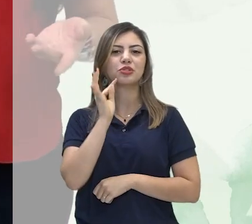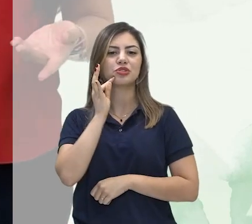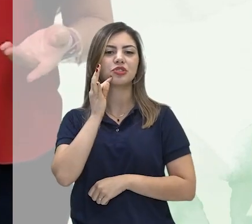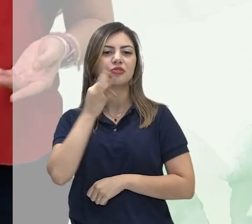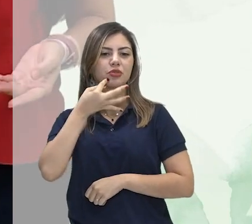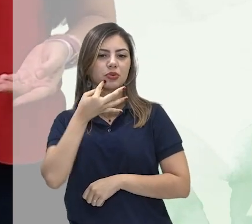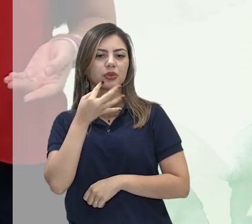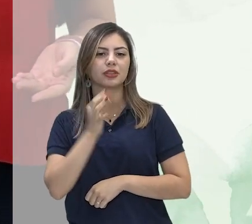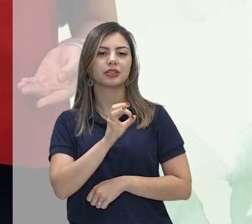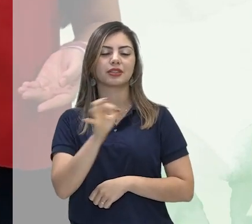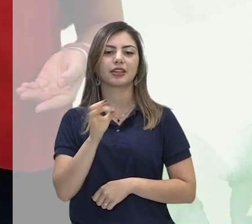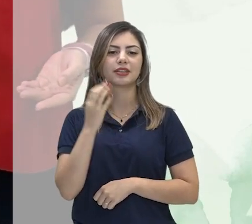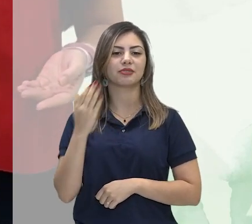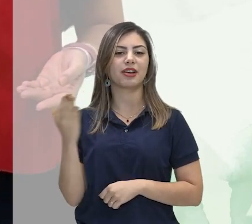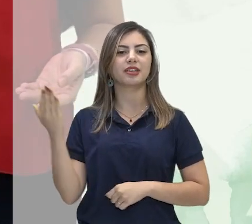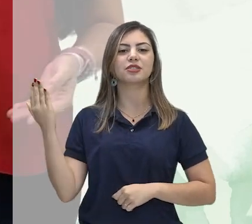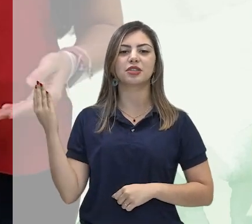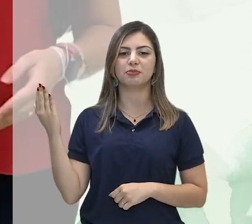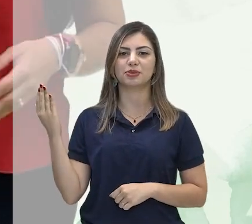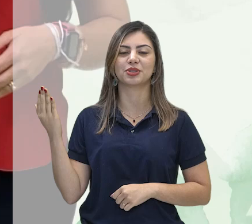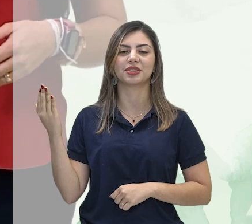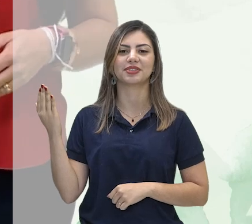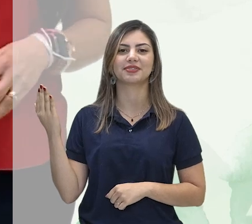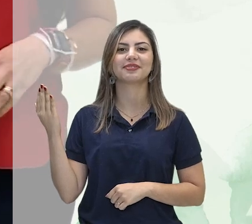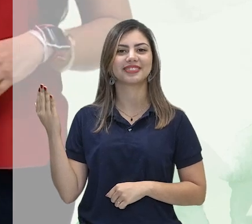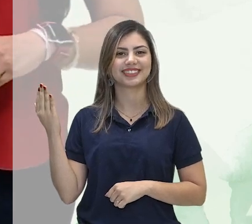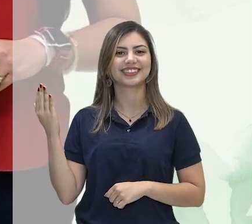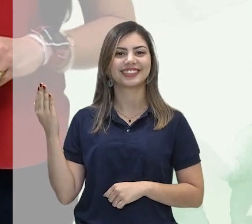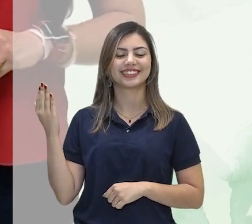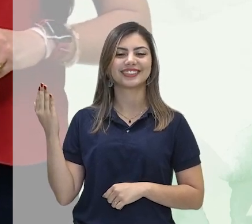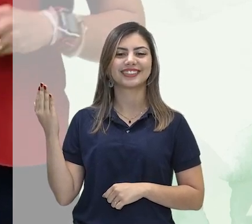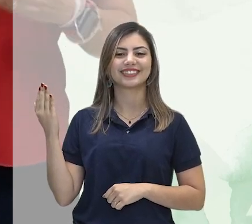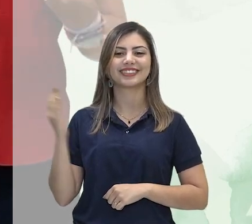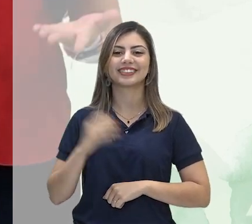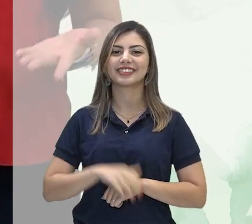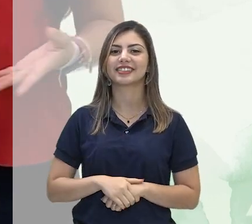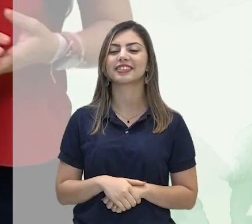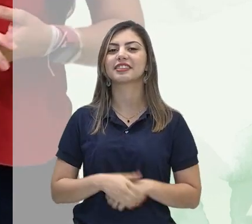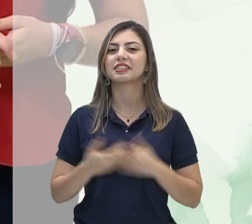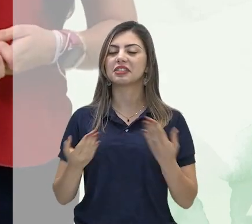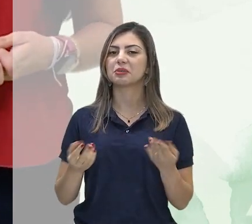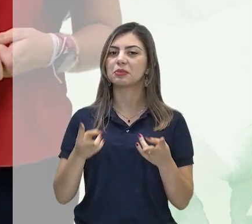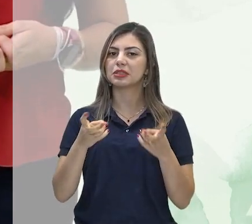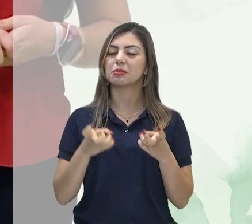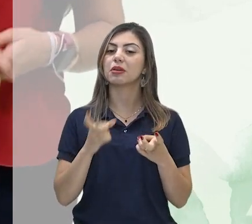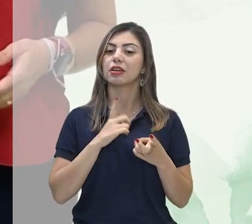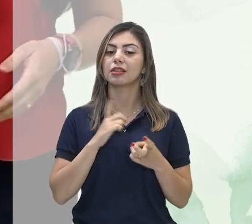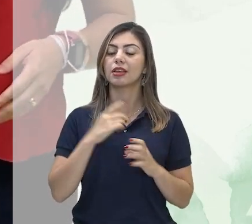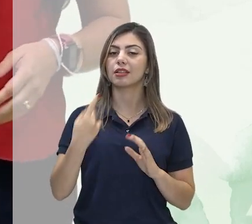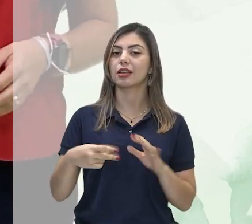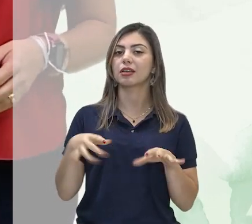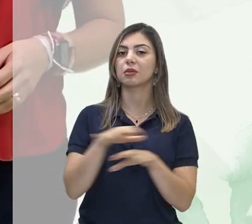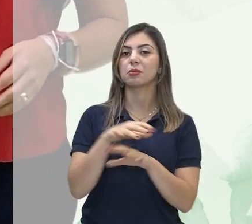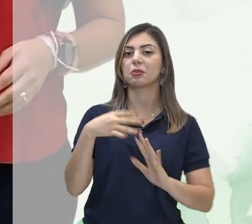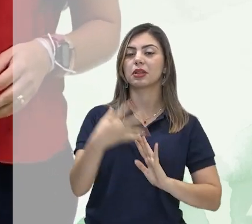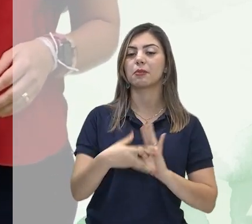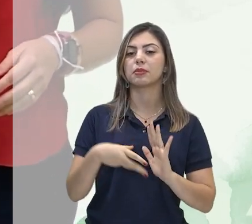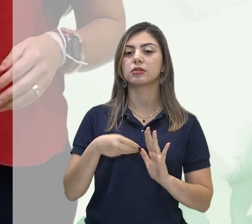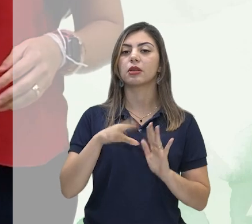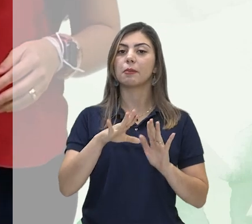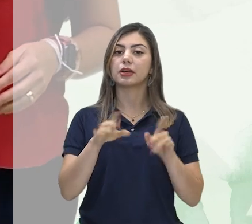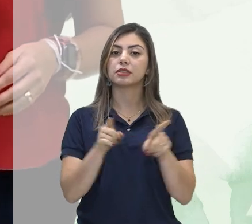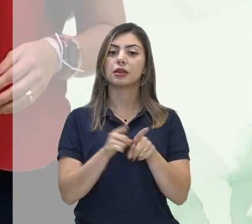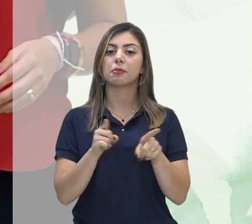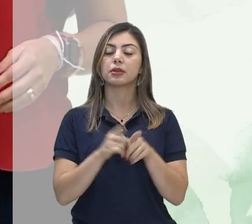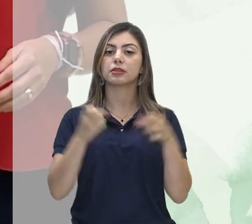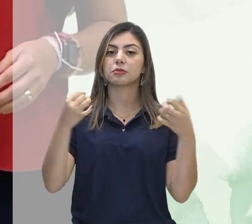seringueiro, o guaraná, a vitória régia, né, que são exemplos aí de vegetais presentes na Amazônia. Nós também podemos falar